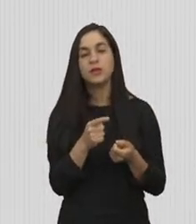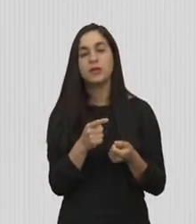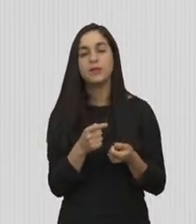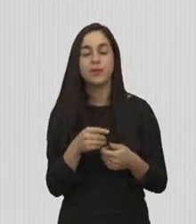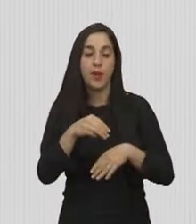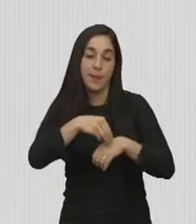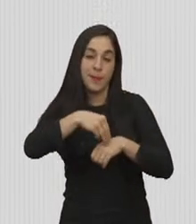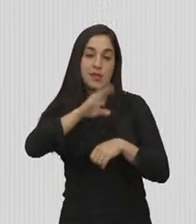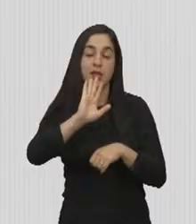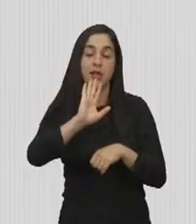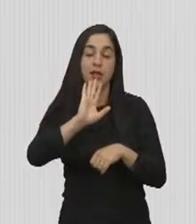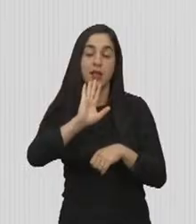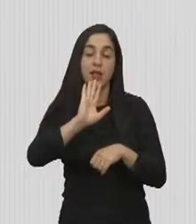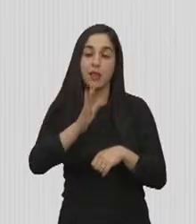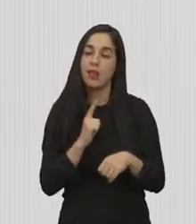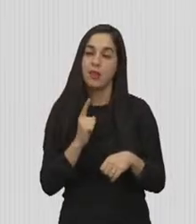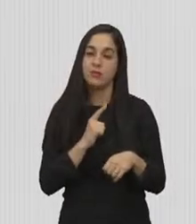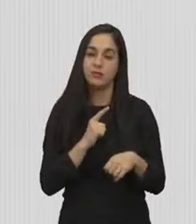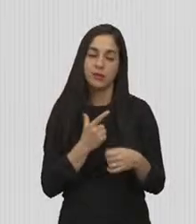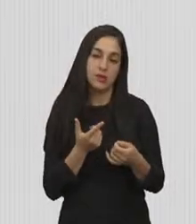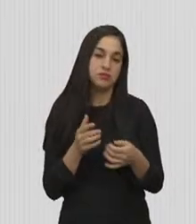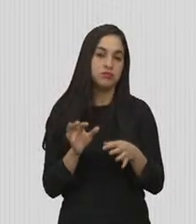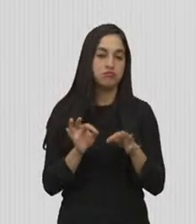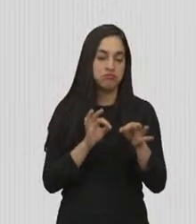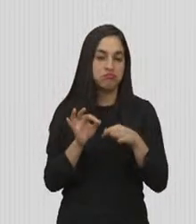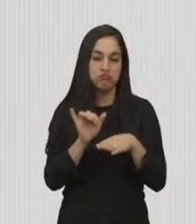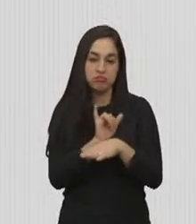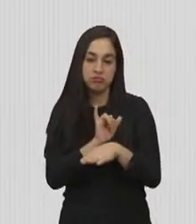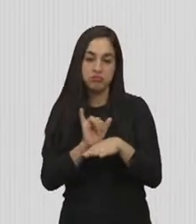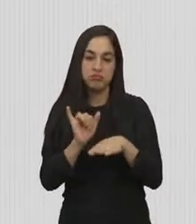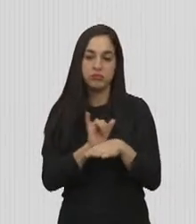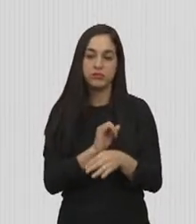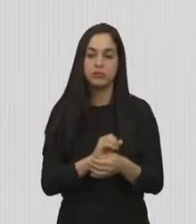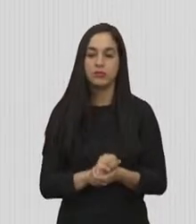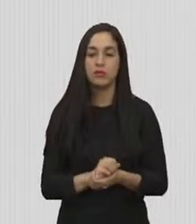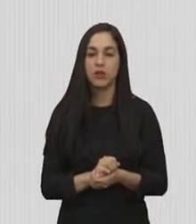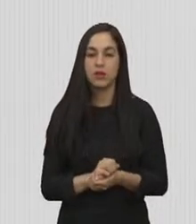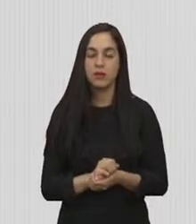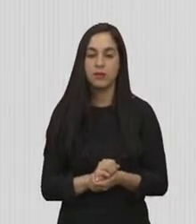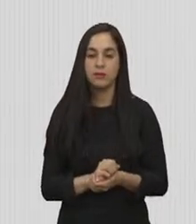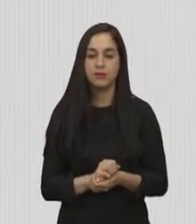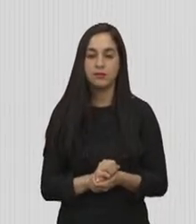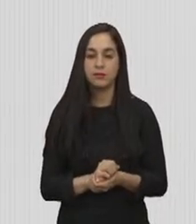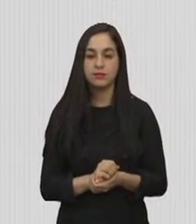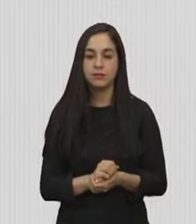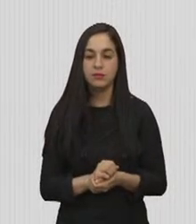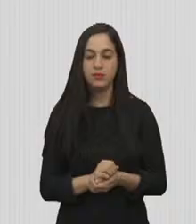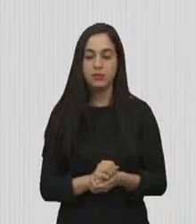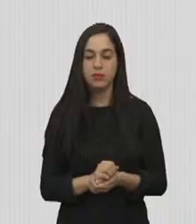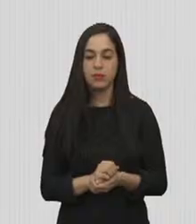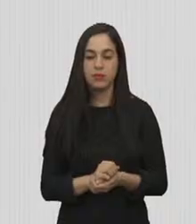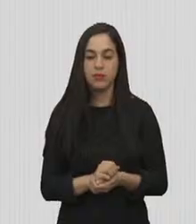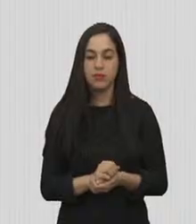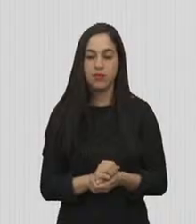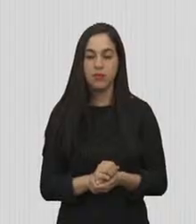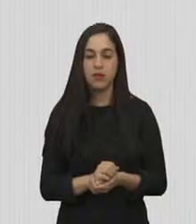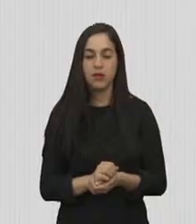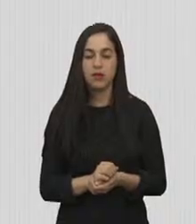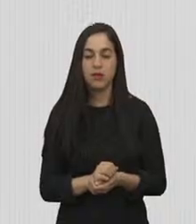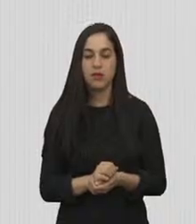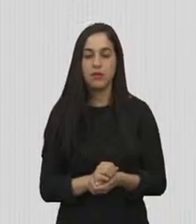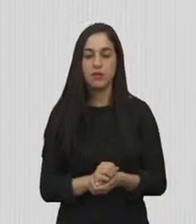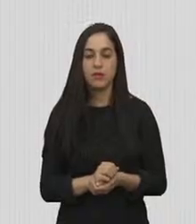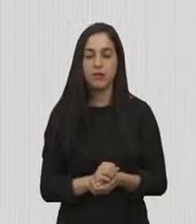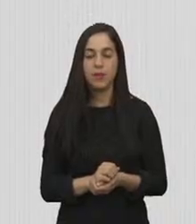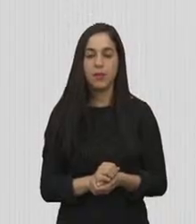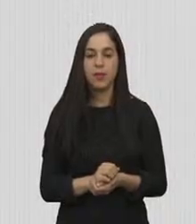em trâmite. Matheus. E na área